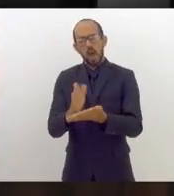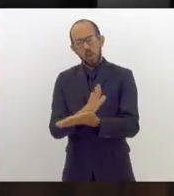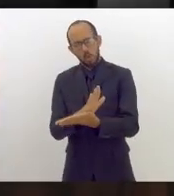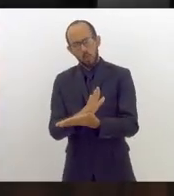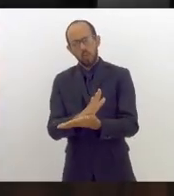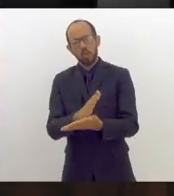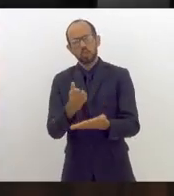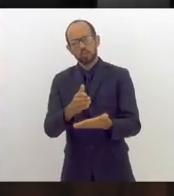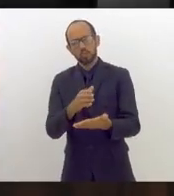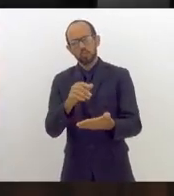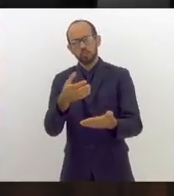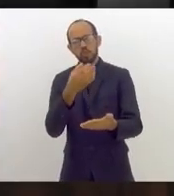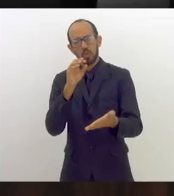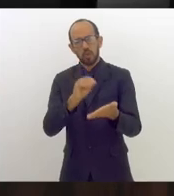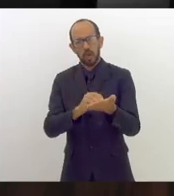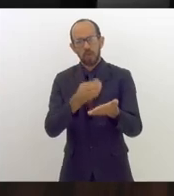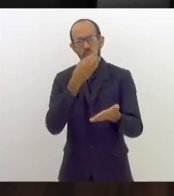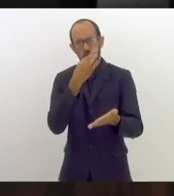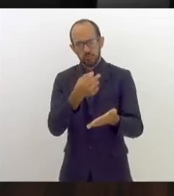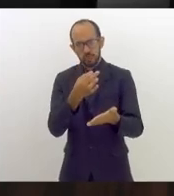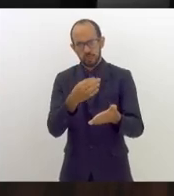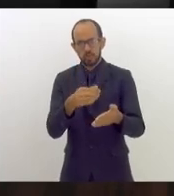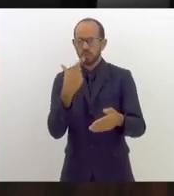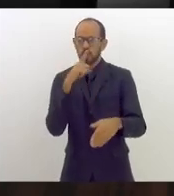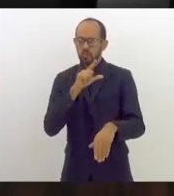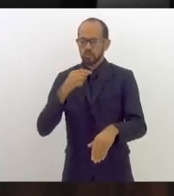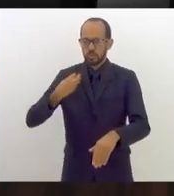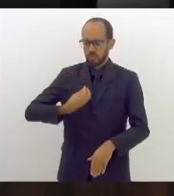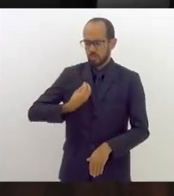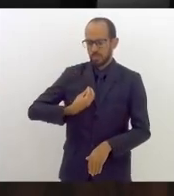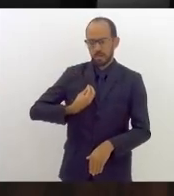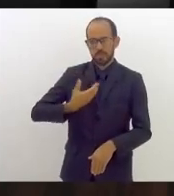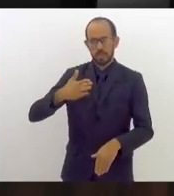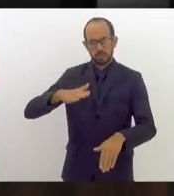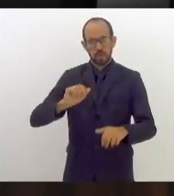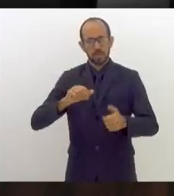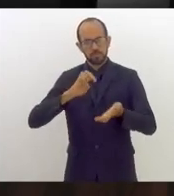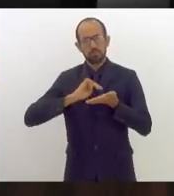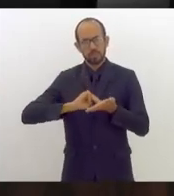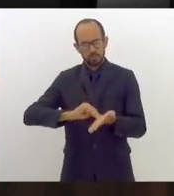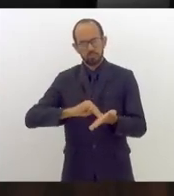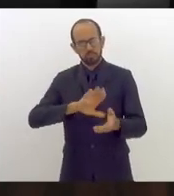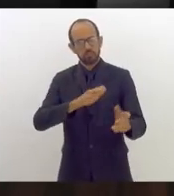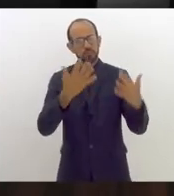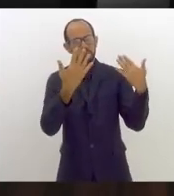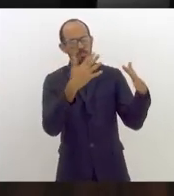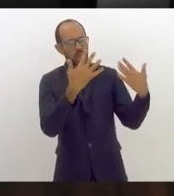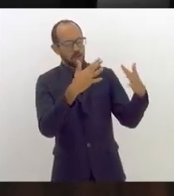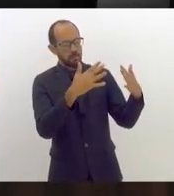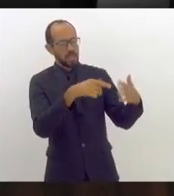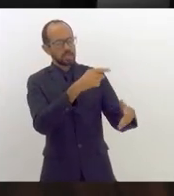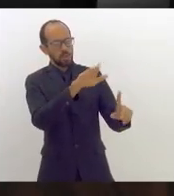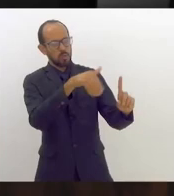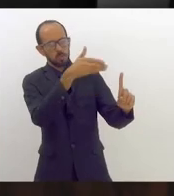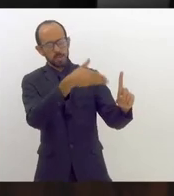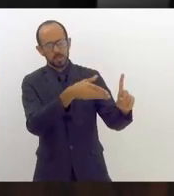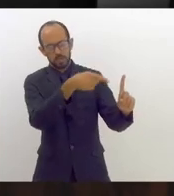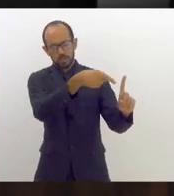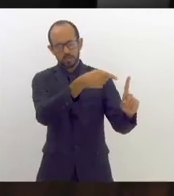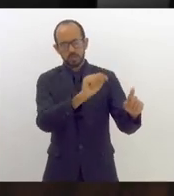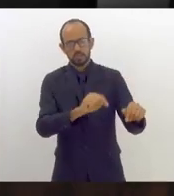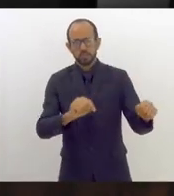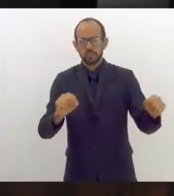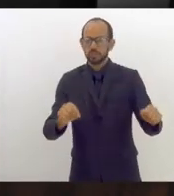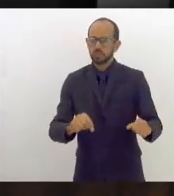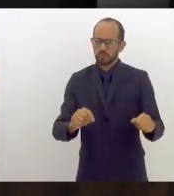a sua justificativa não poderão comparecer mas enviar mensagem de congratulações homenageada e votos de pleno